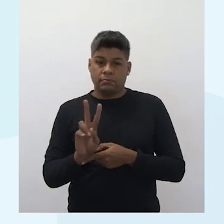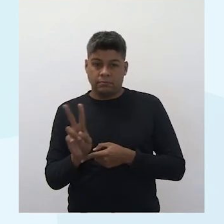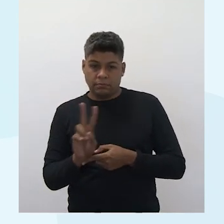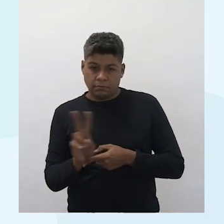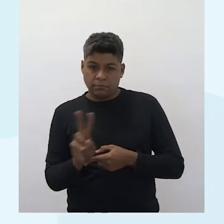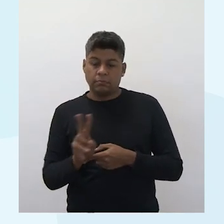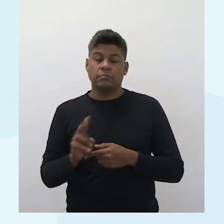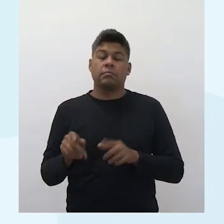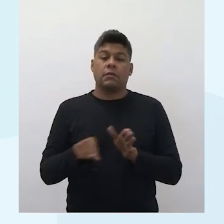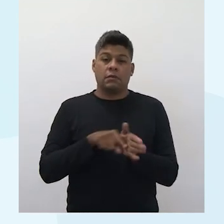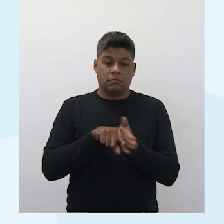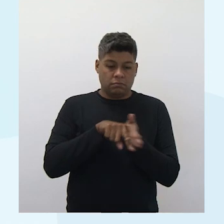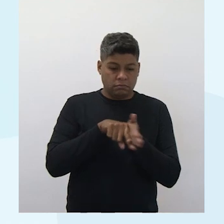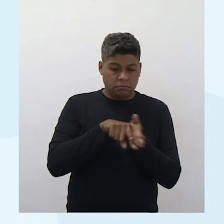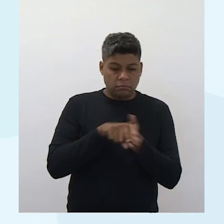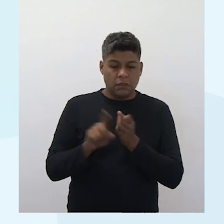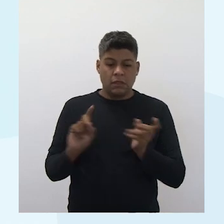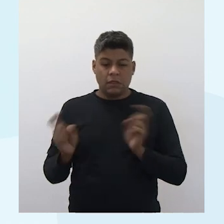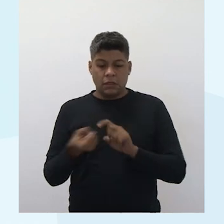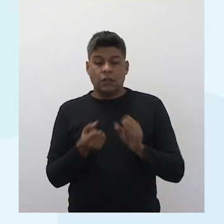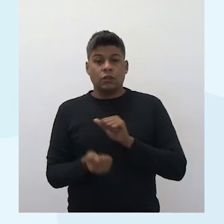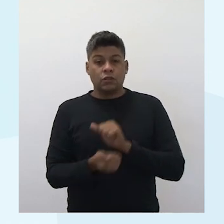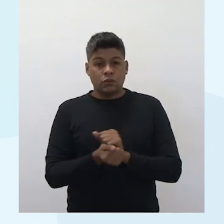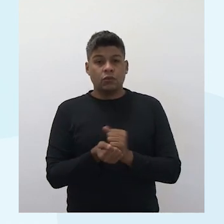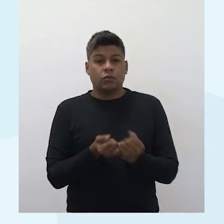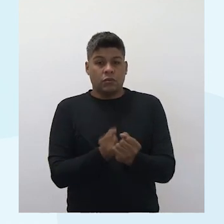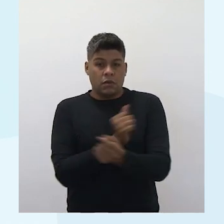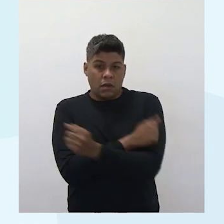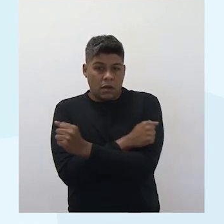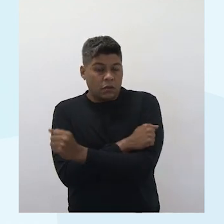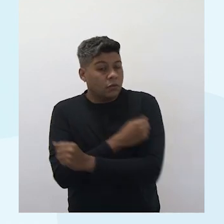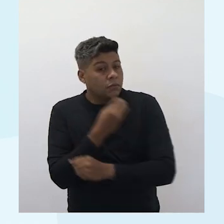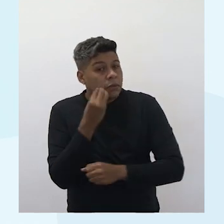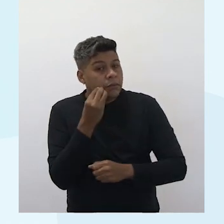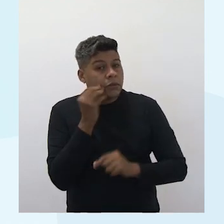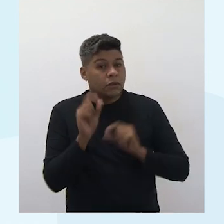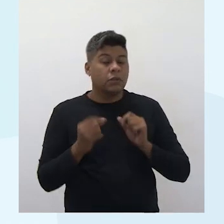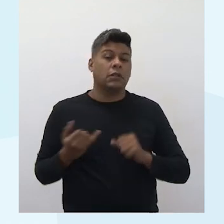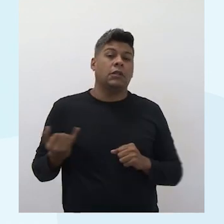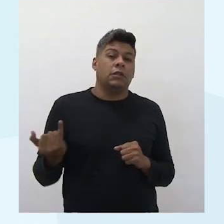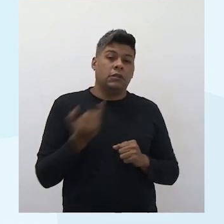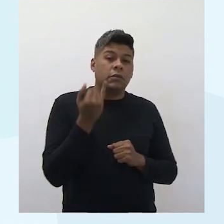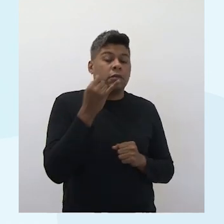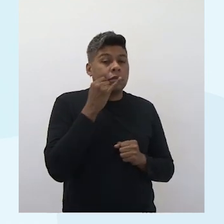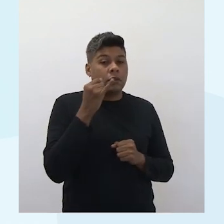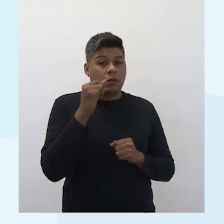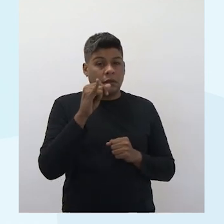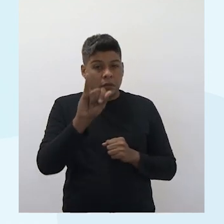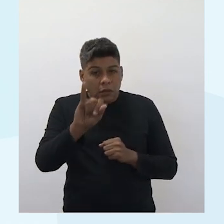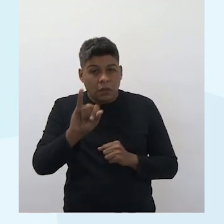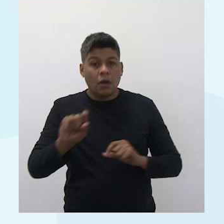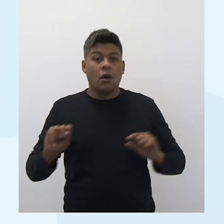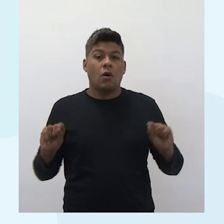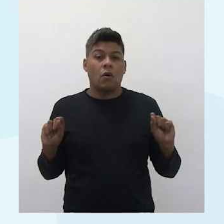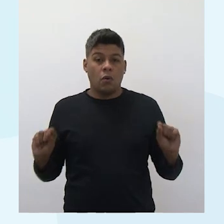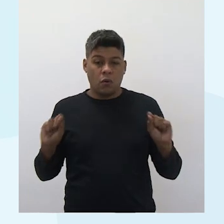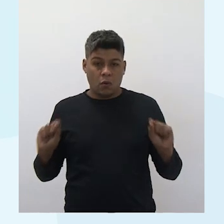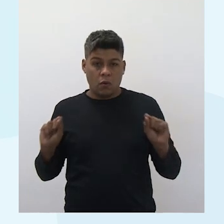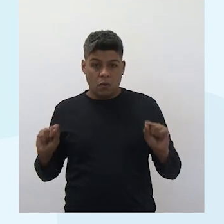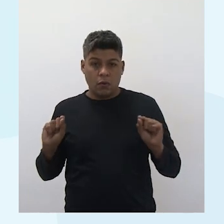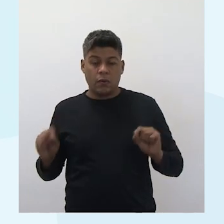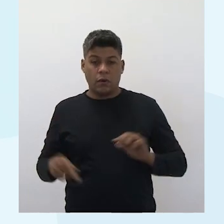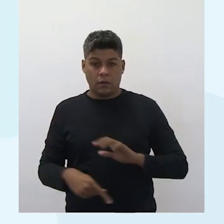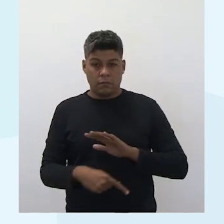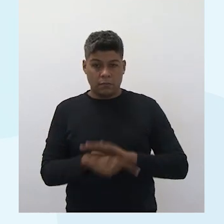sempre estar avaliando, isso discutir junto com os estudantes, essa perspectiva que é importante a preservação, né,